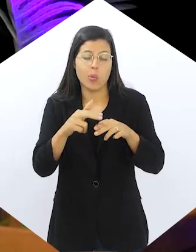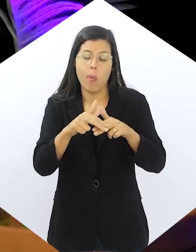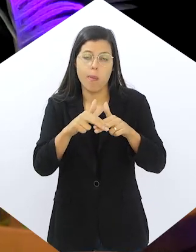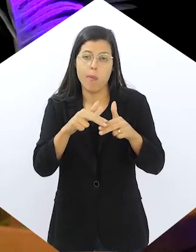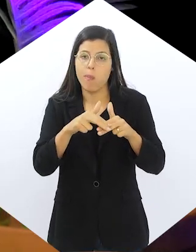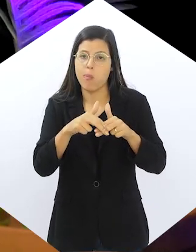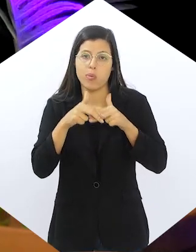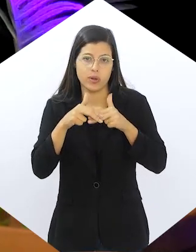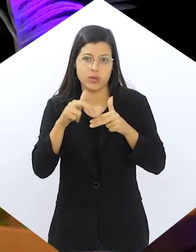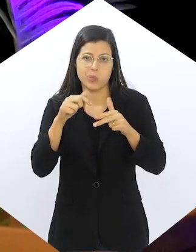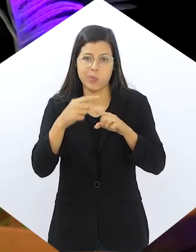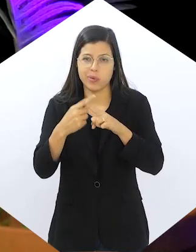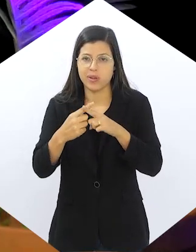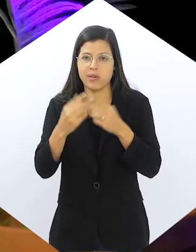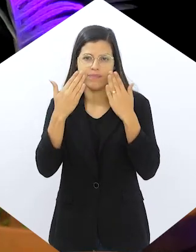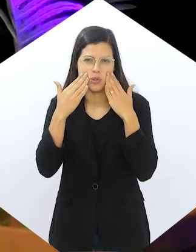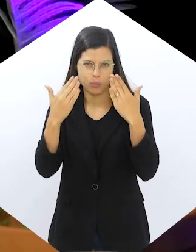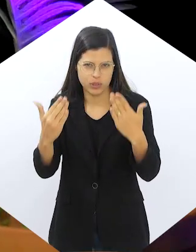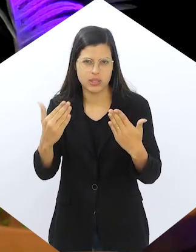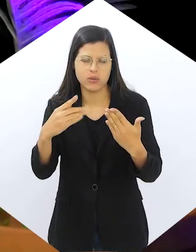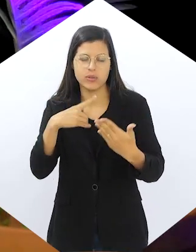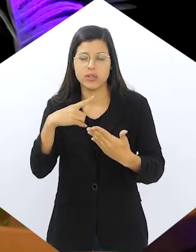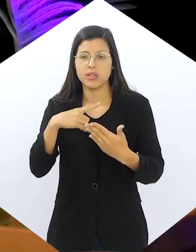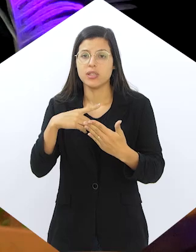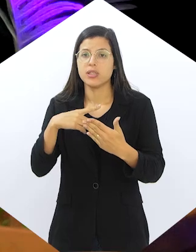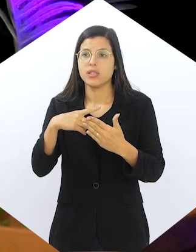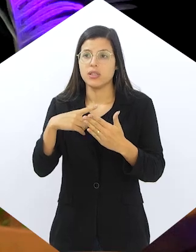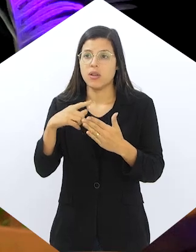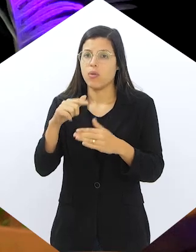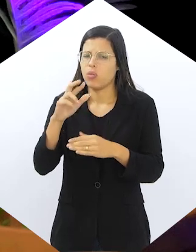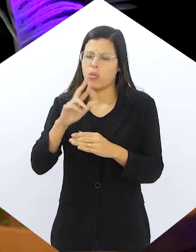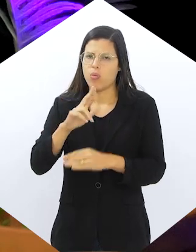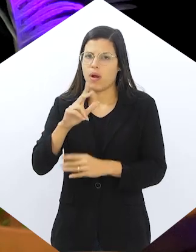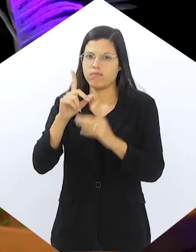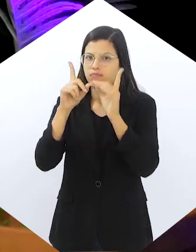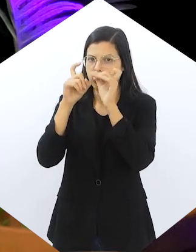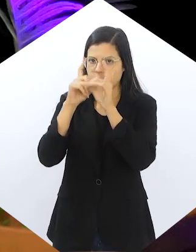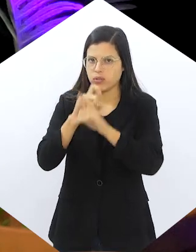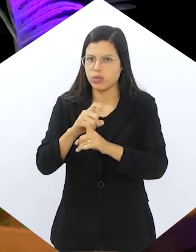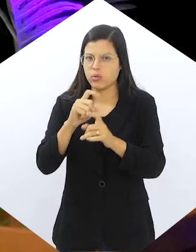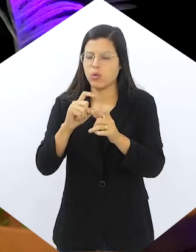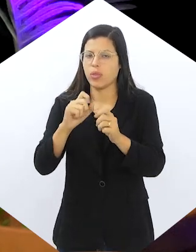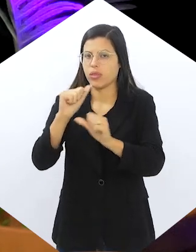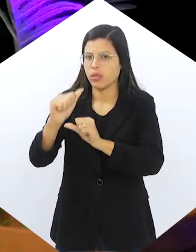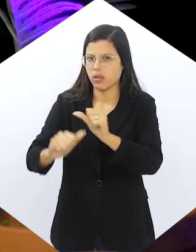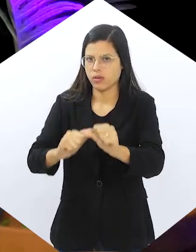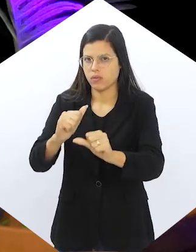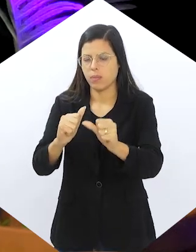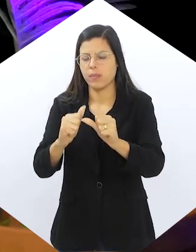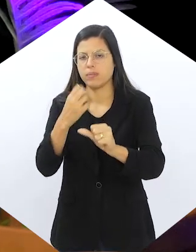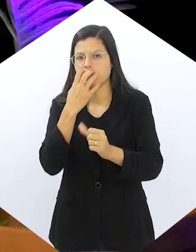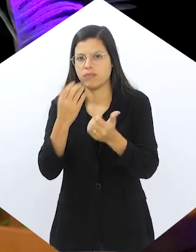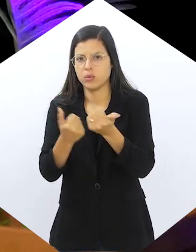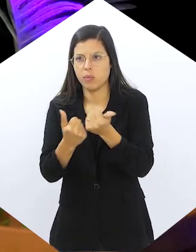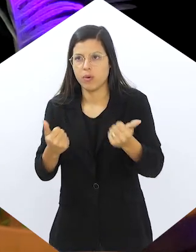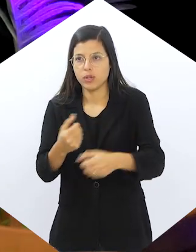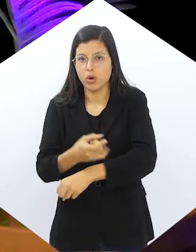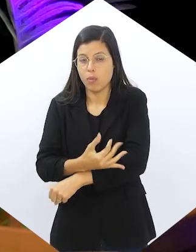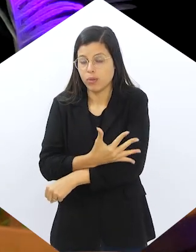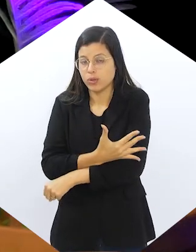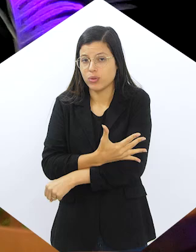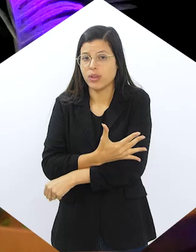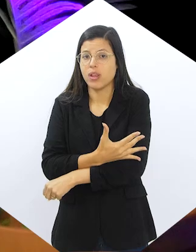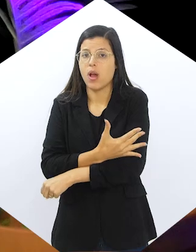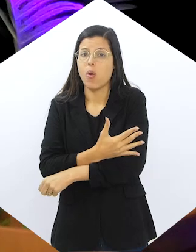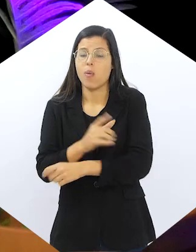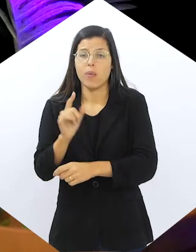exposições. Então assim, não foi muito difícil de transformá-lo em cão de suporte emocional. E no início o que dificultou é